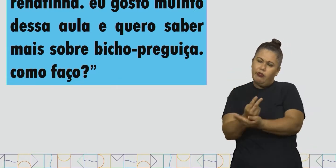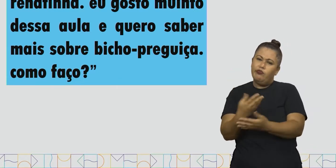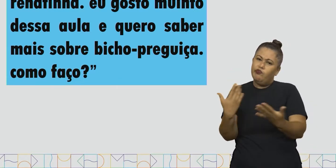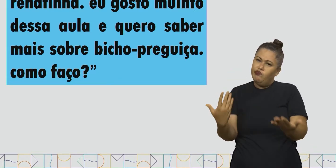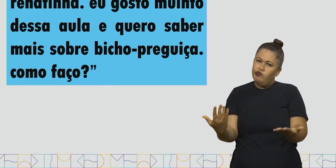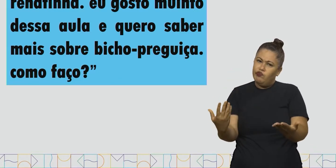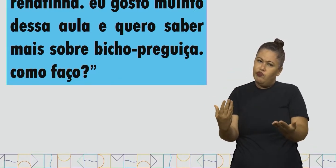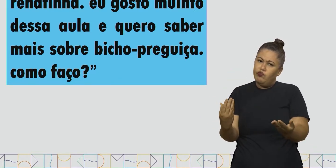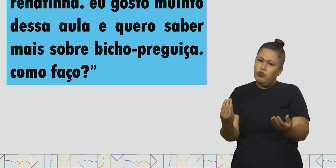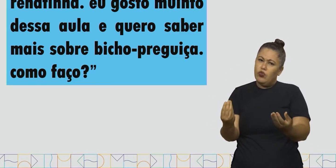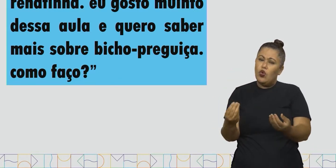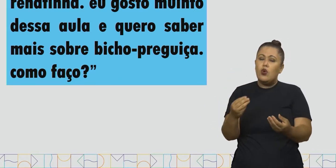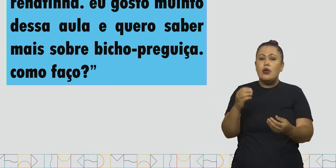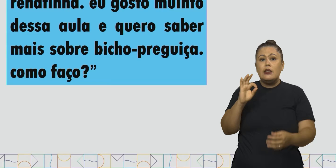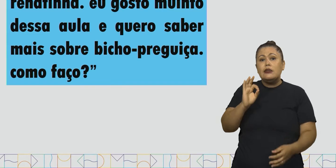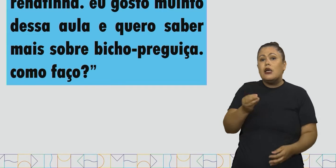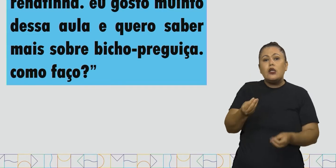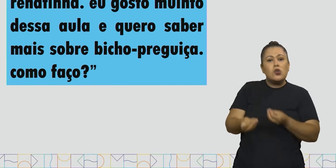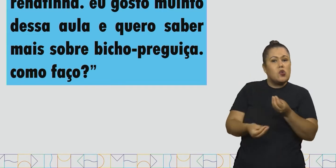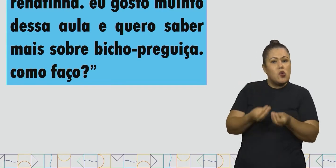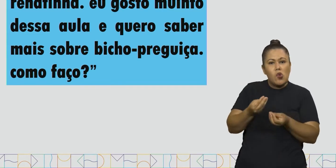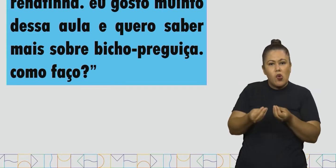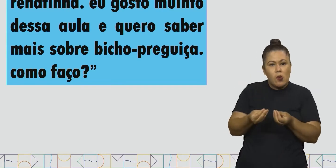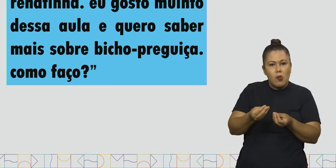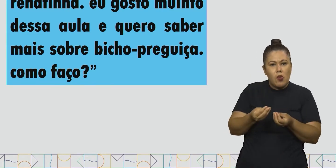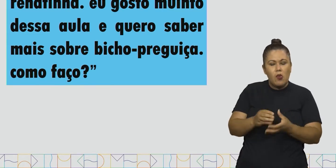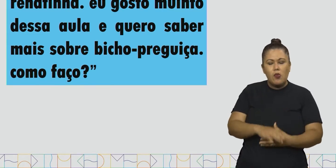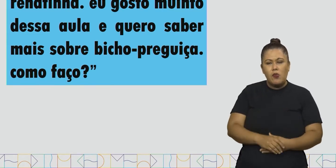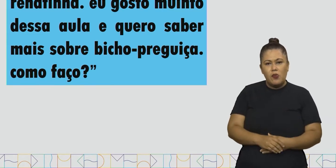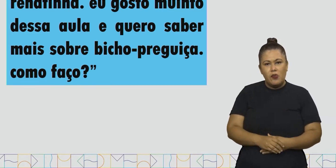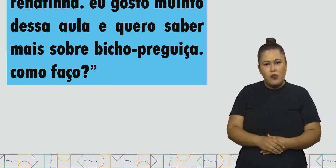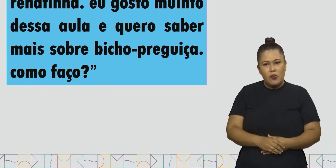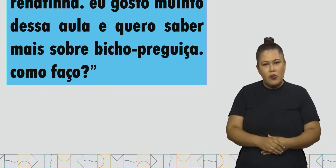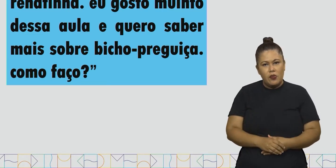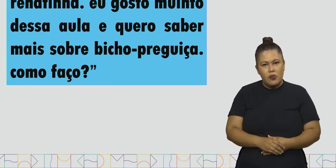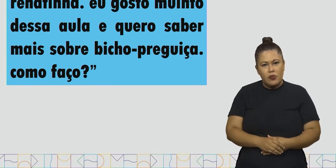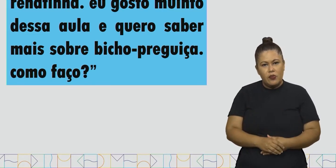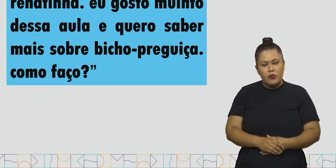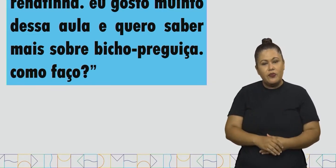errada. Correto é muito ou muito?